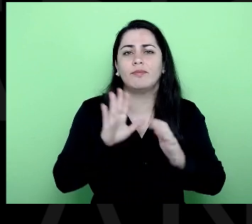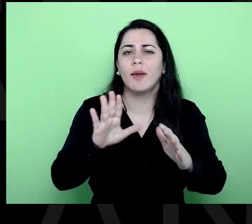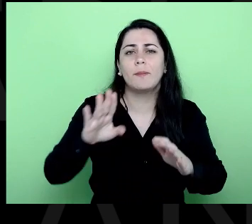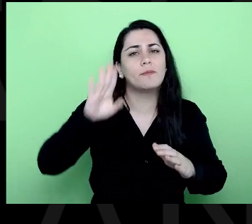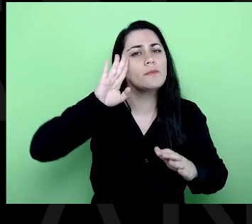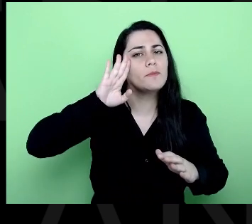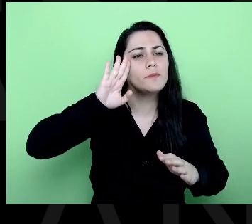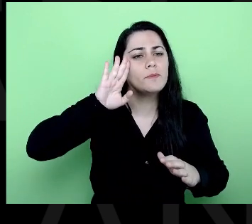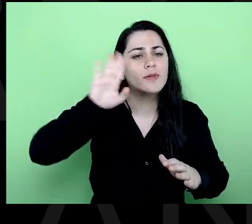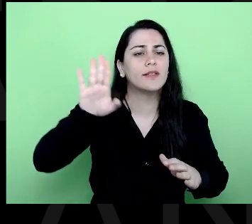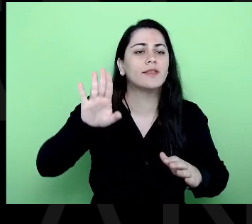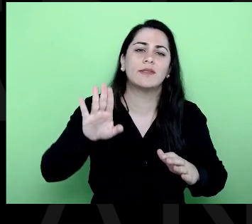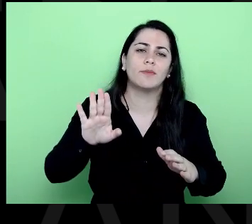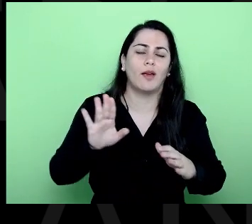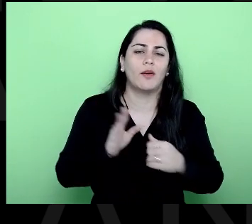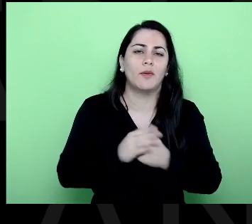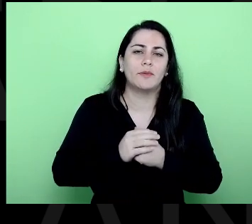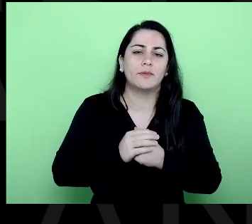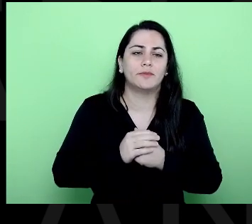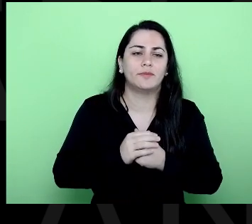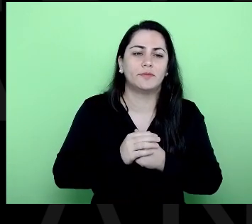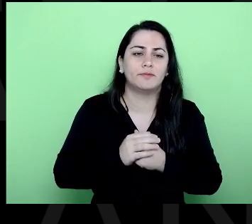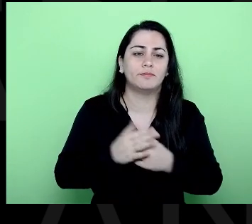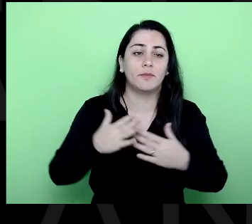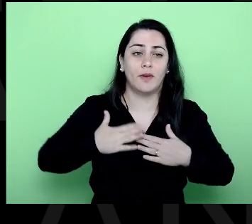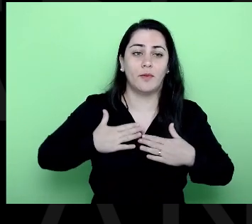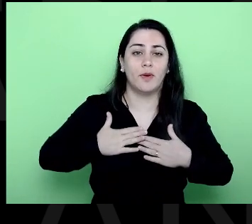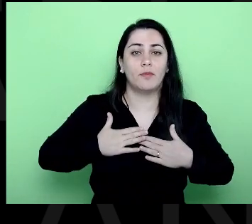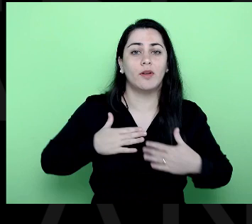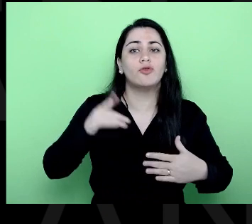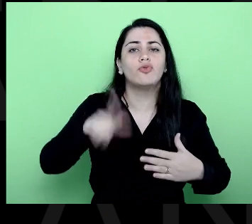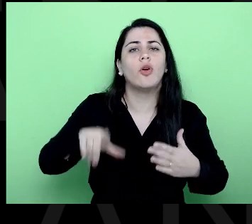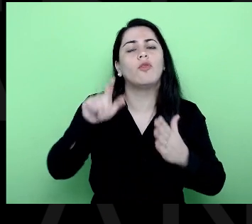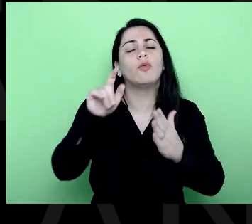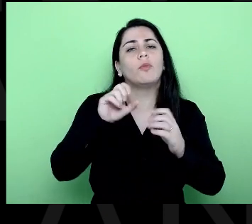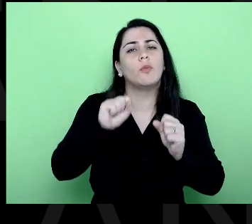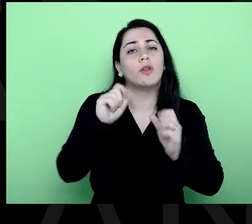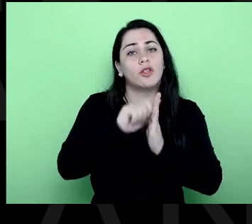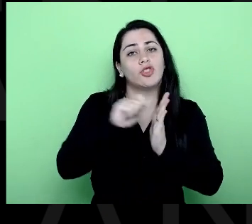principalmente, para o meu lado, é a chance de reescrever a história, porque